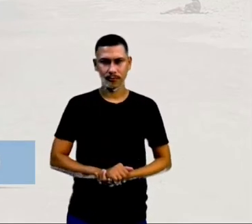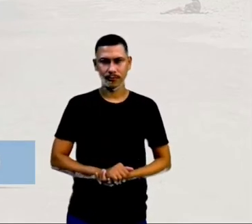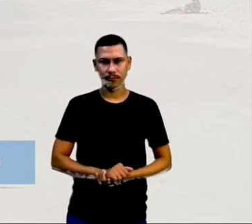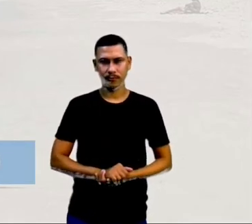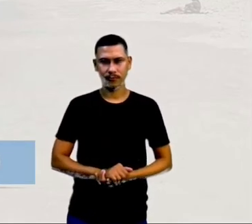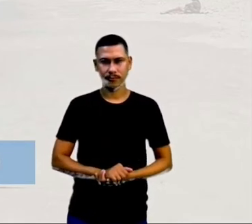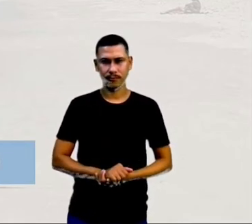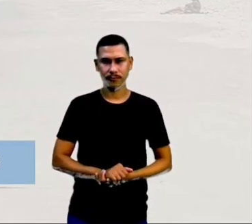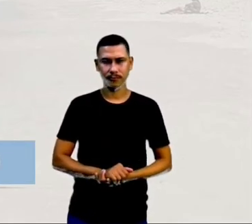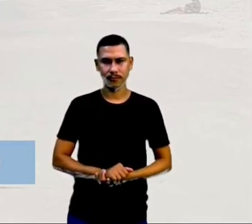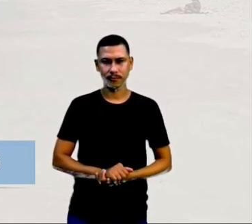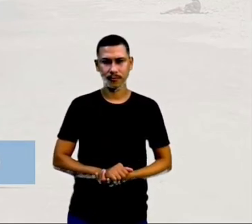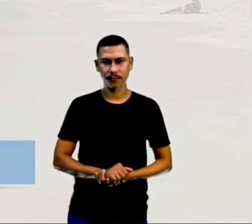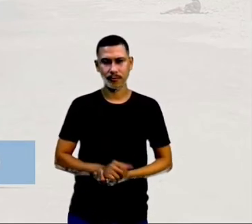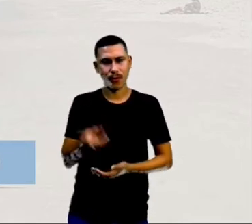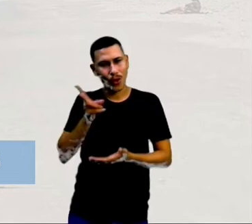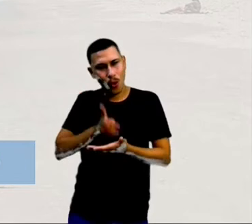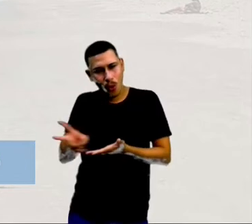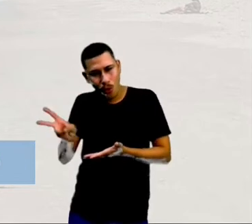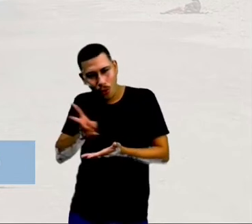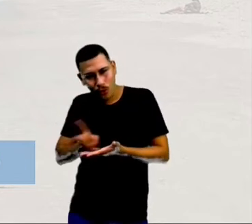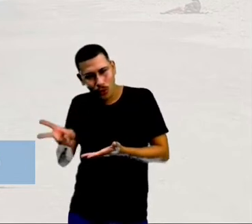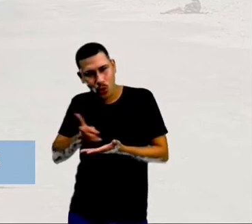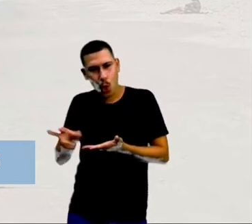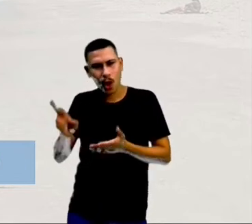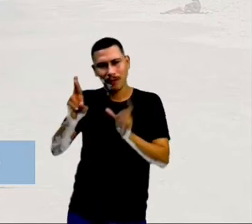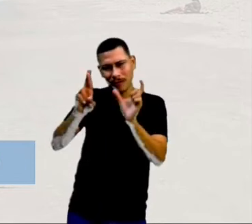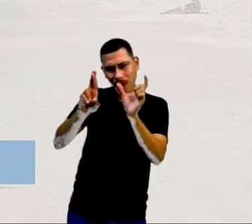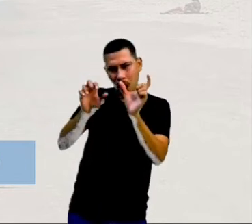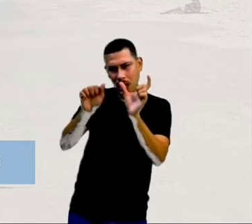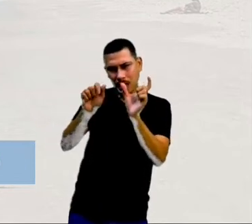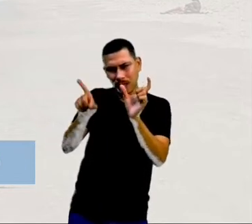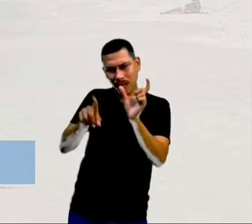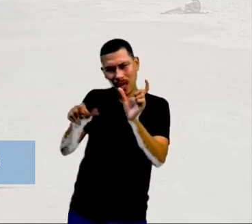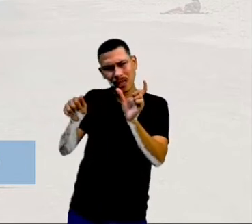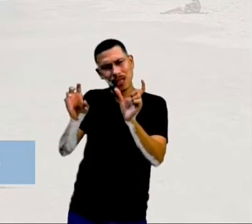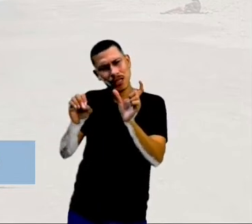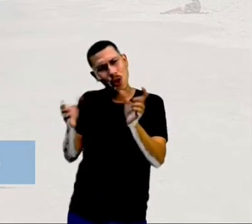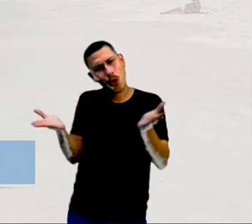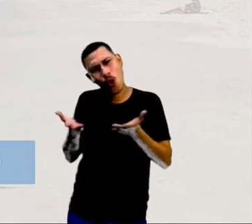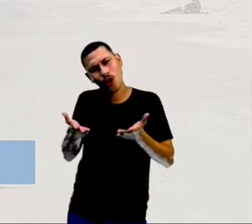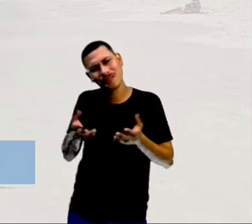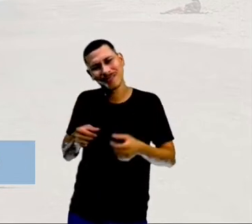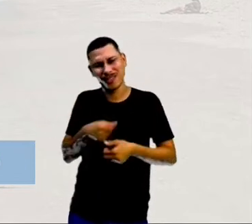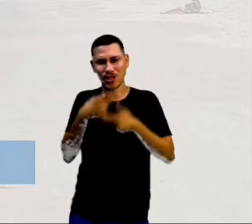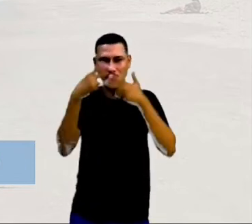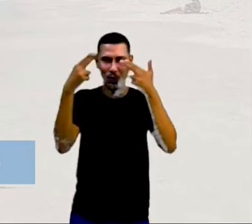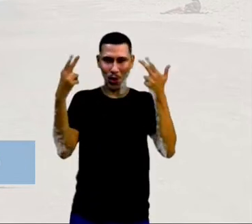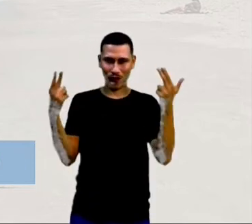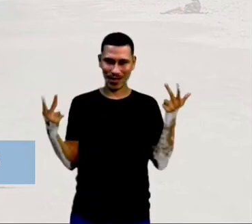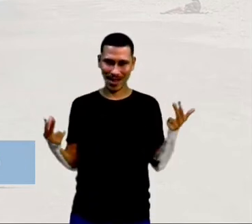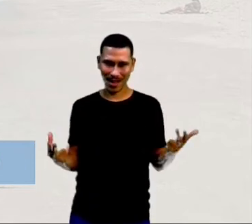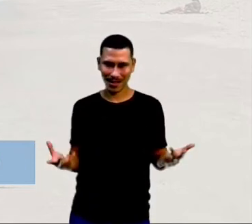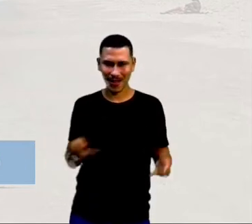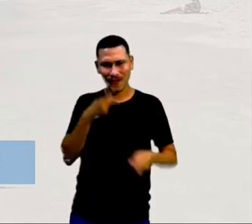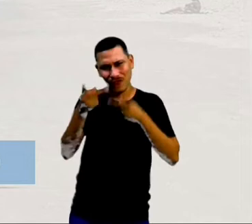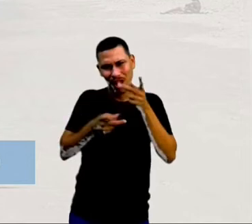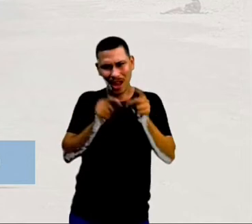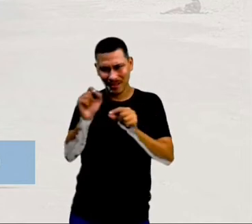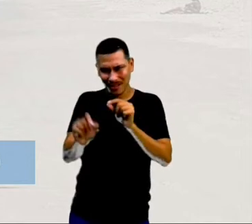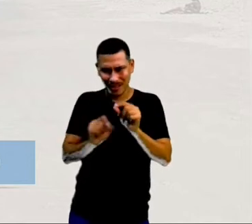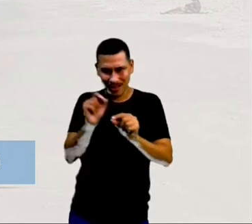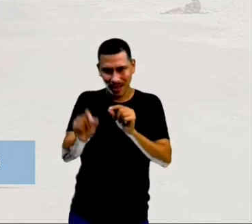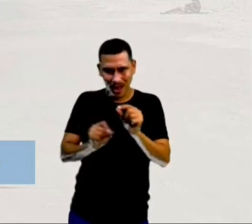E a partir daí, do conceito de razão, é que a gente vem com a novidade. Qual é a novidade? A gente vai falar sobre proporção. O